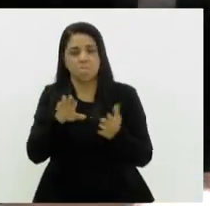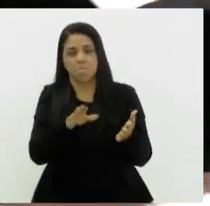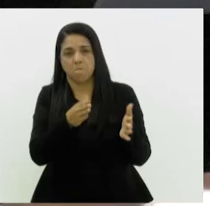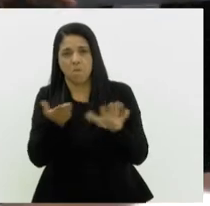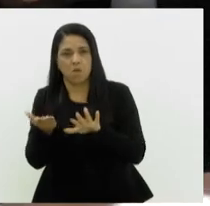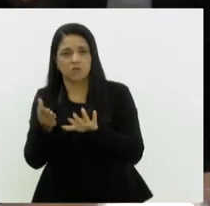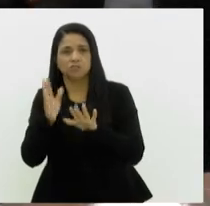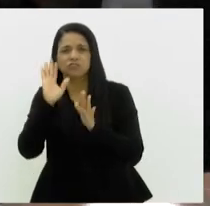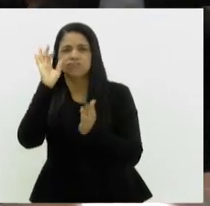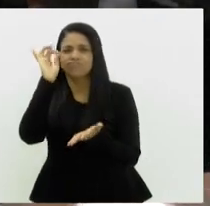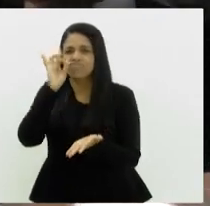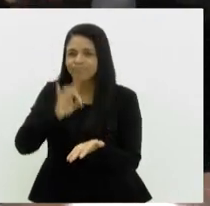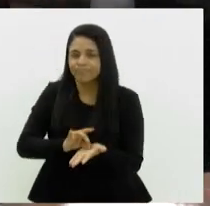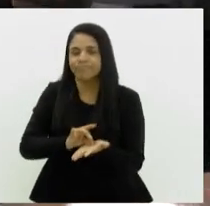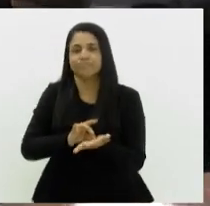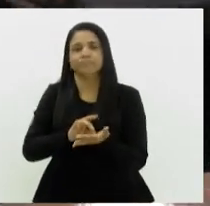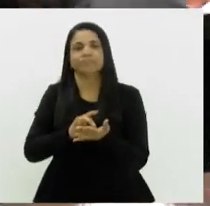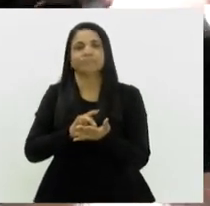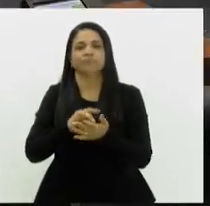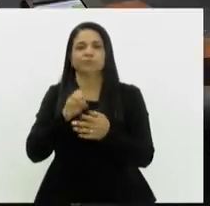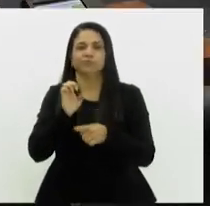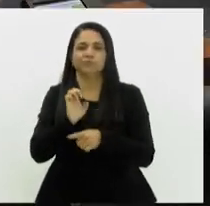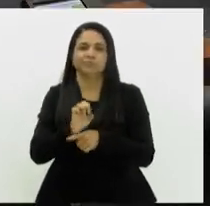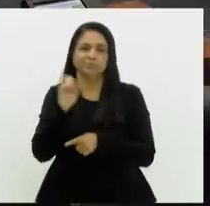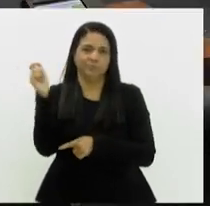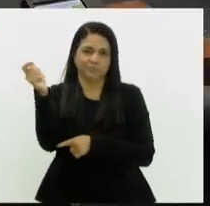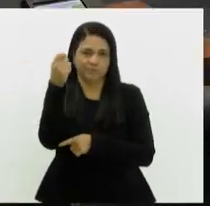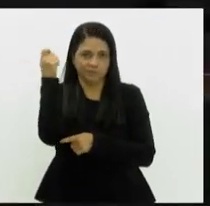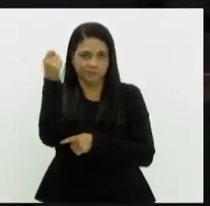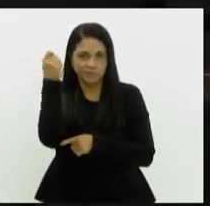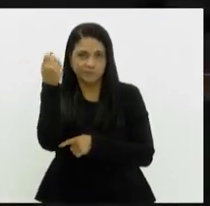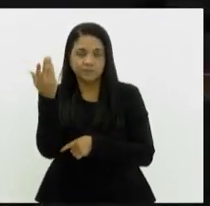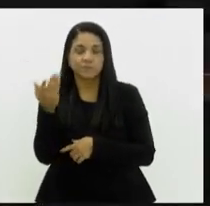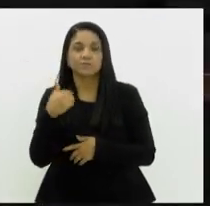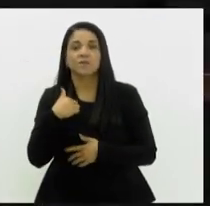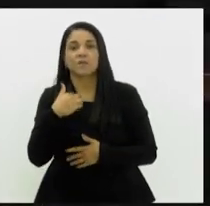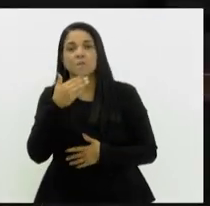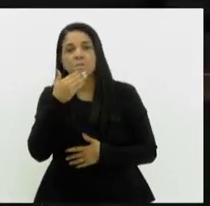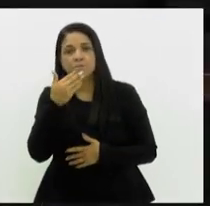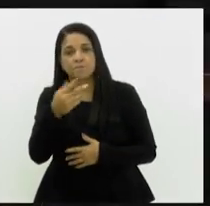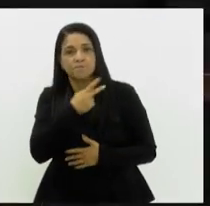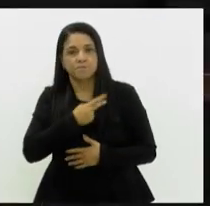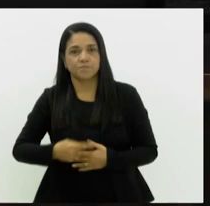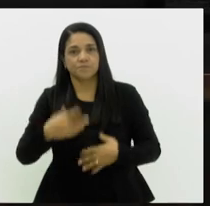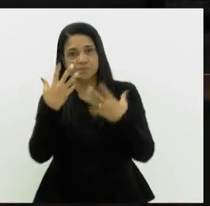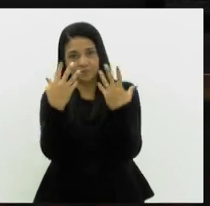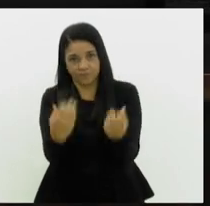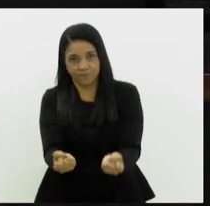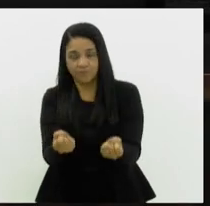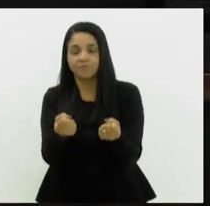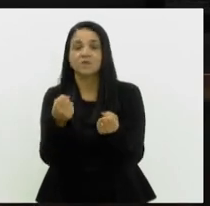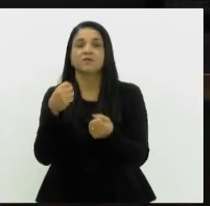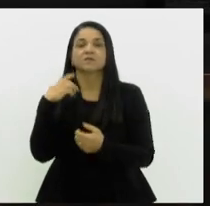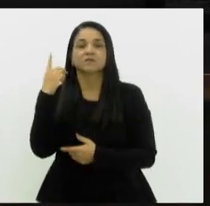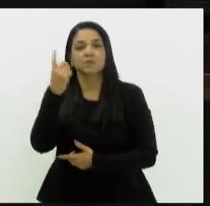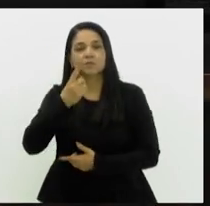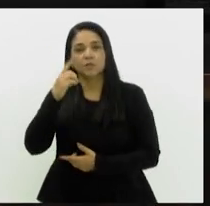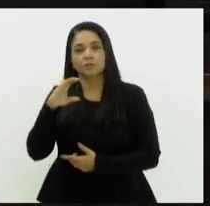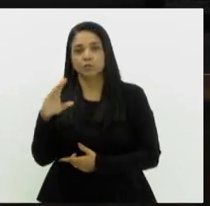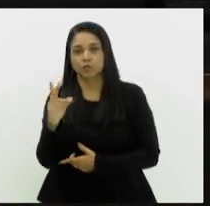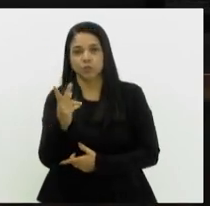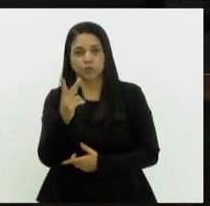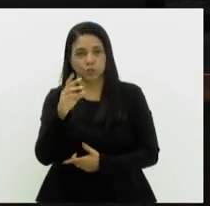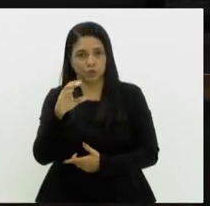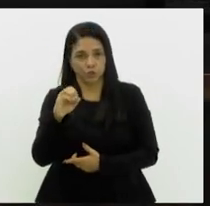lá no estado do Rio Grande do Sul. Presidência defere o pedido de Vossa Excelência, deputado Chico Machado, realmente